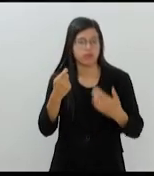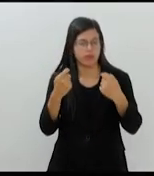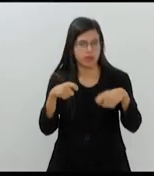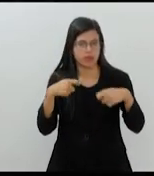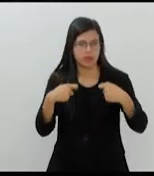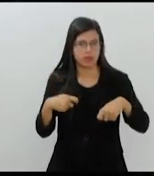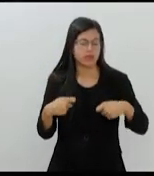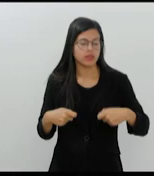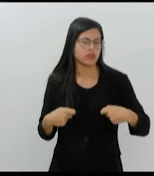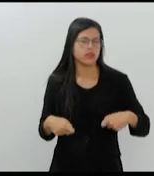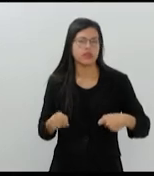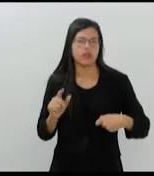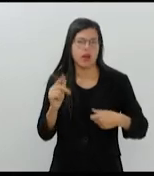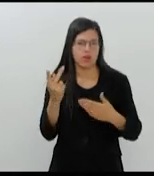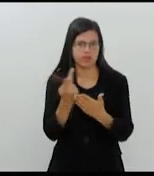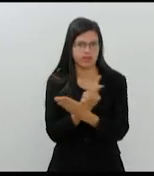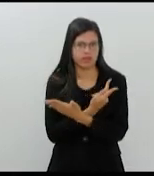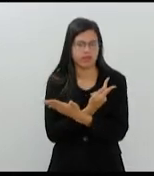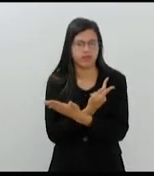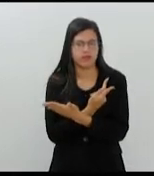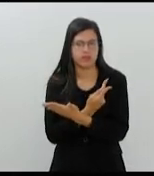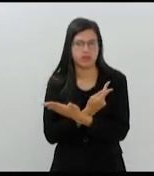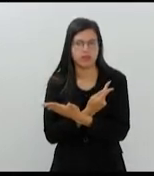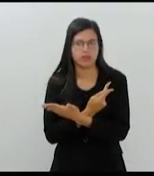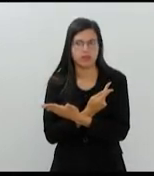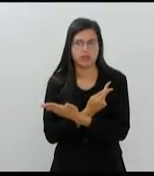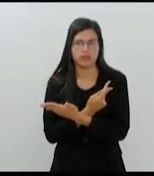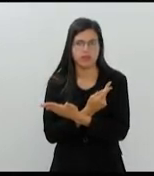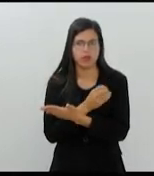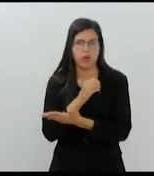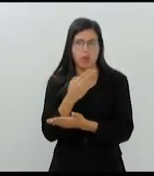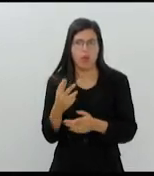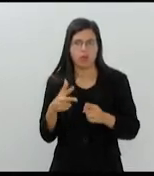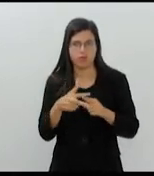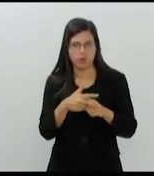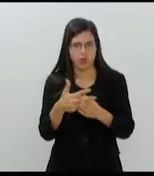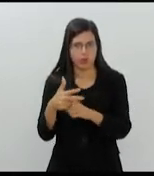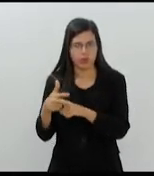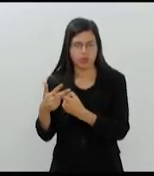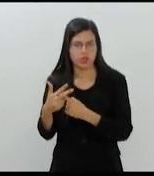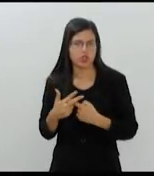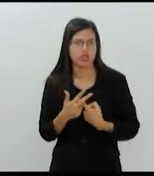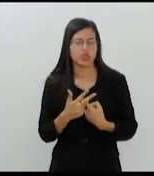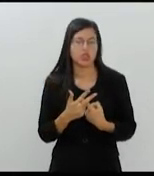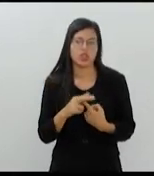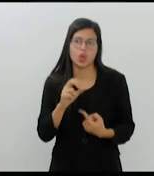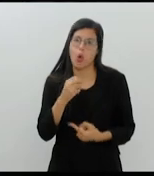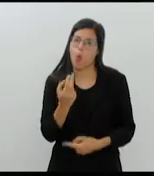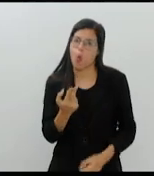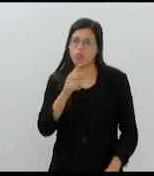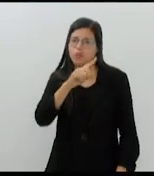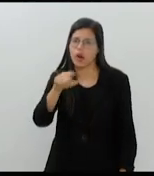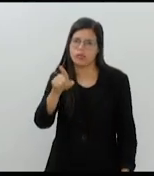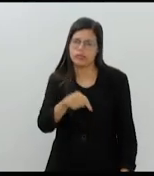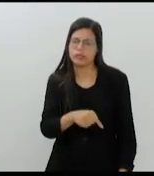precisa acontecer ou para corrigir rumos ou para